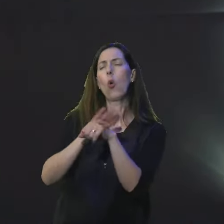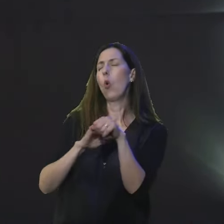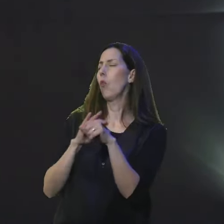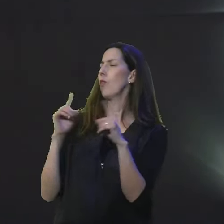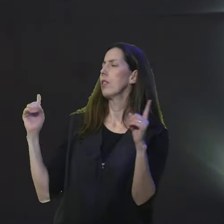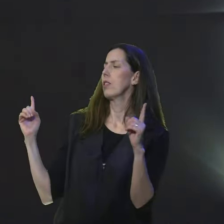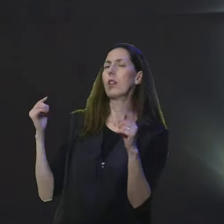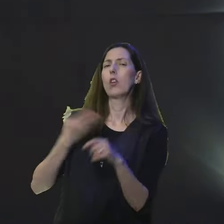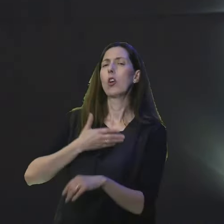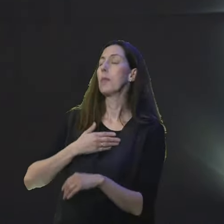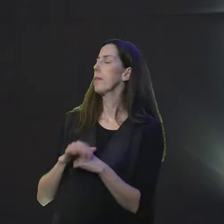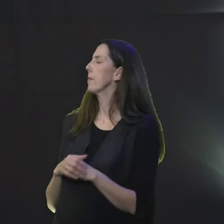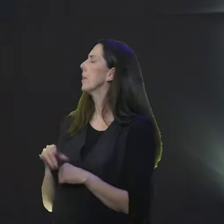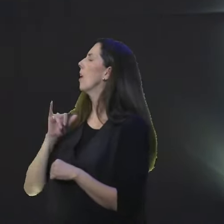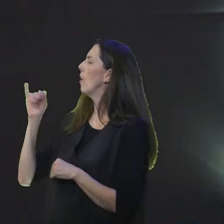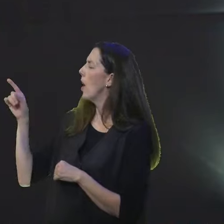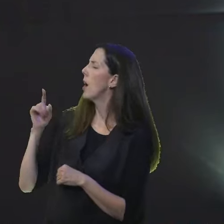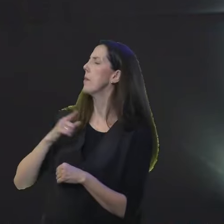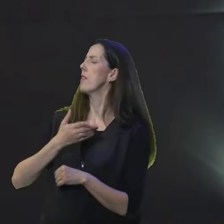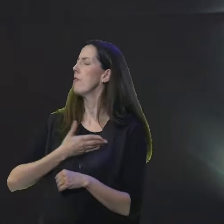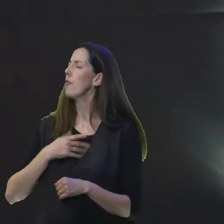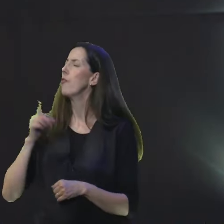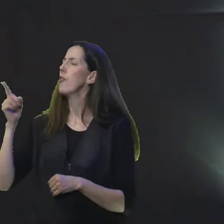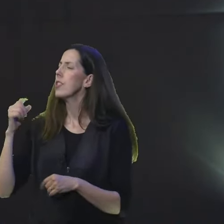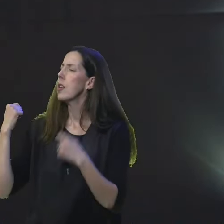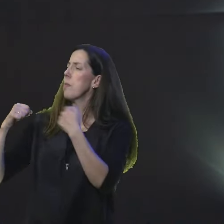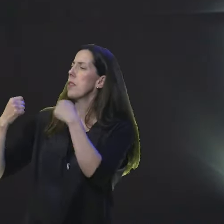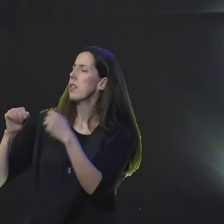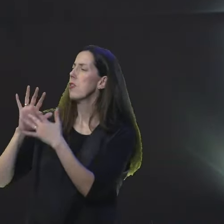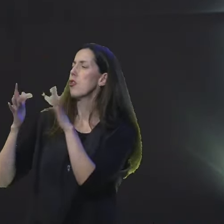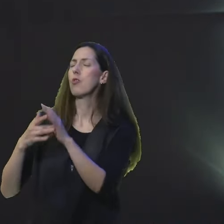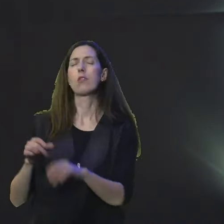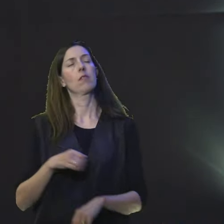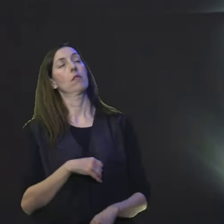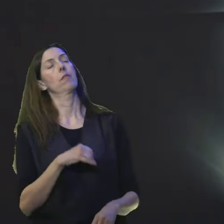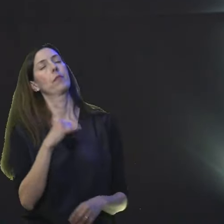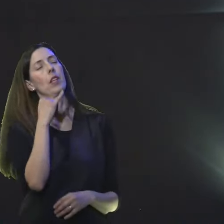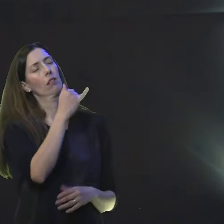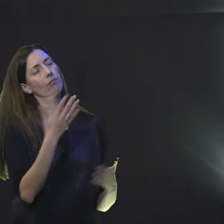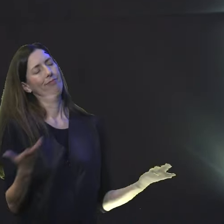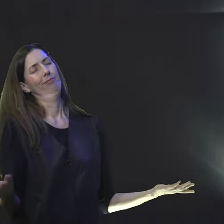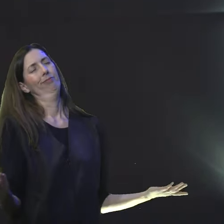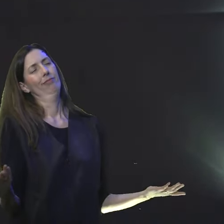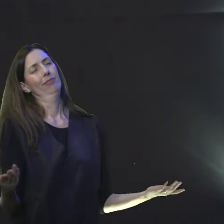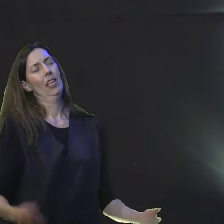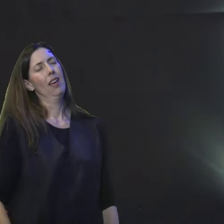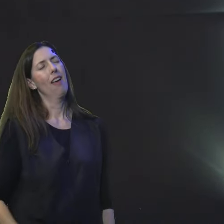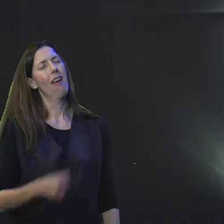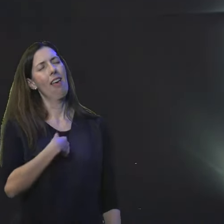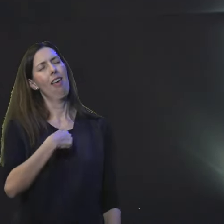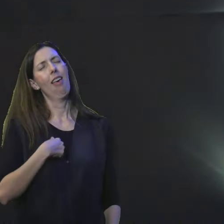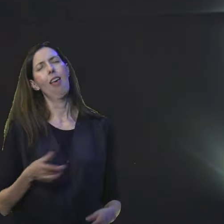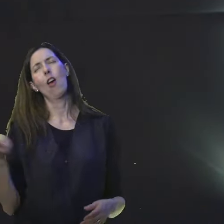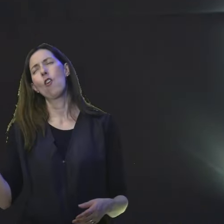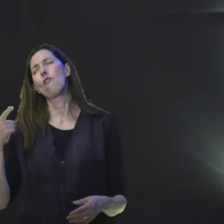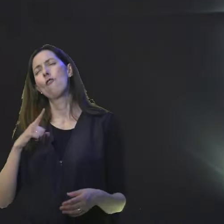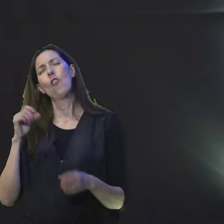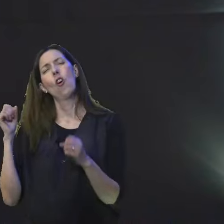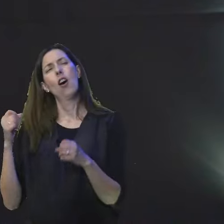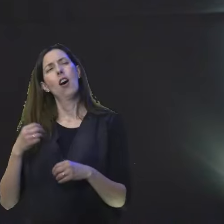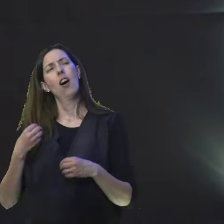falando, cara, você precisa voltar para Deus, você precisa de Jesus. E ele falou para mim, cara, eu vou curtir a vida.